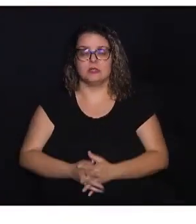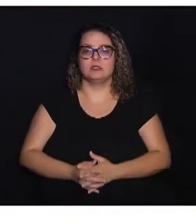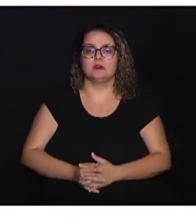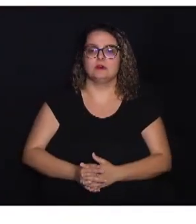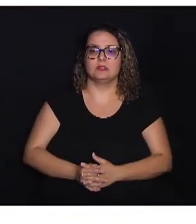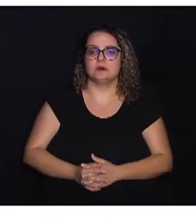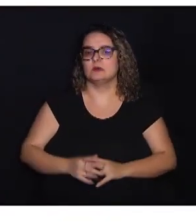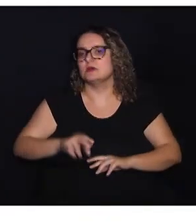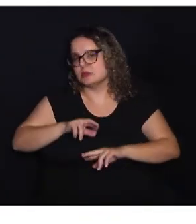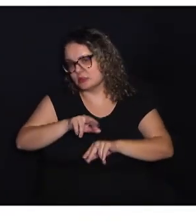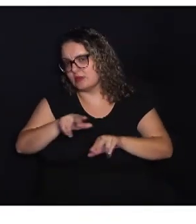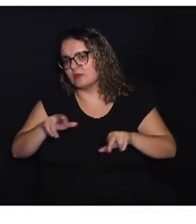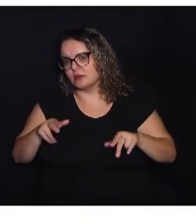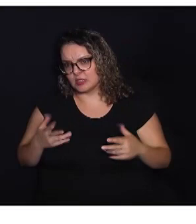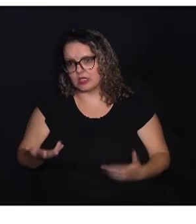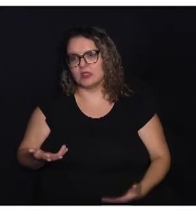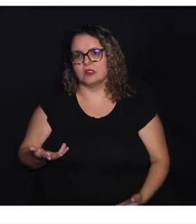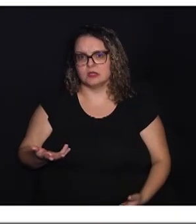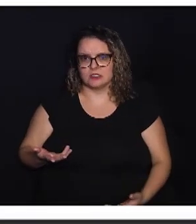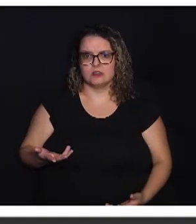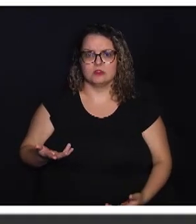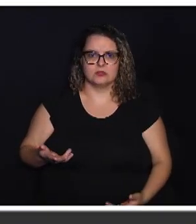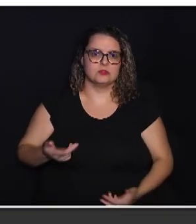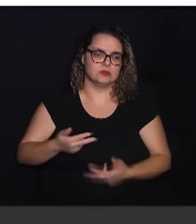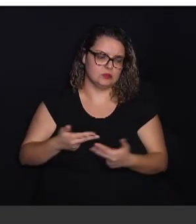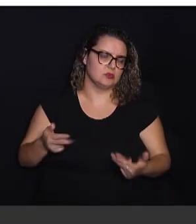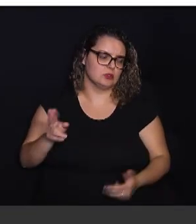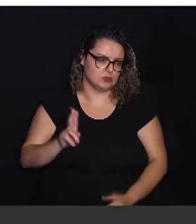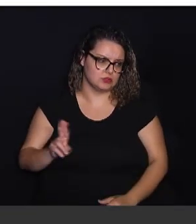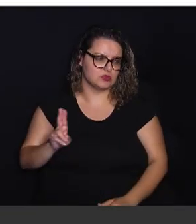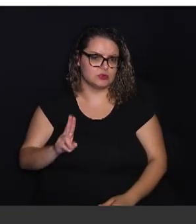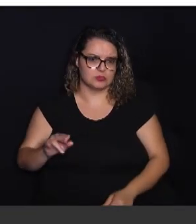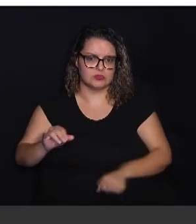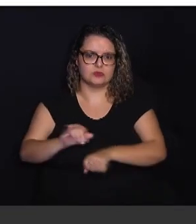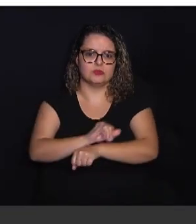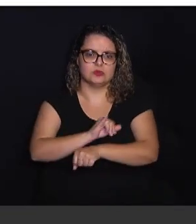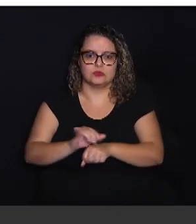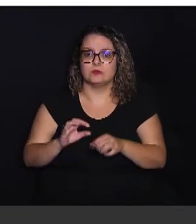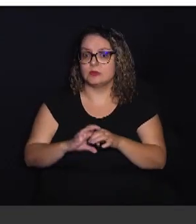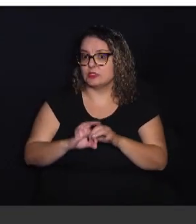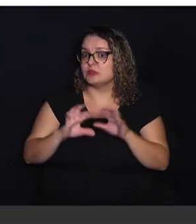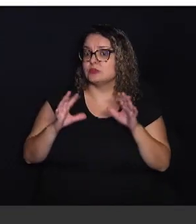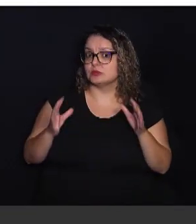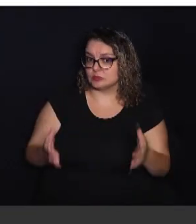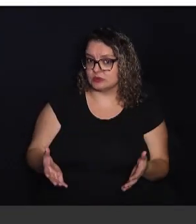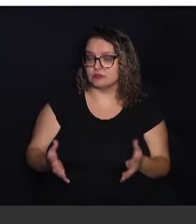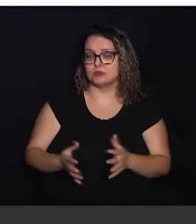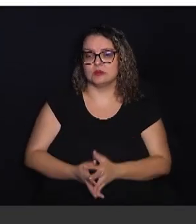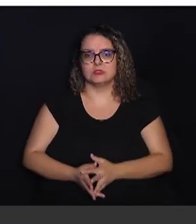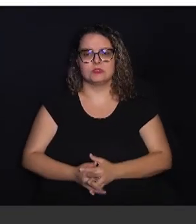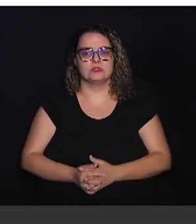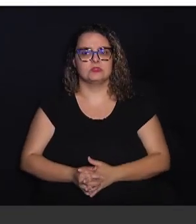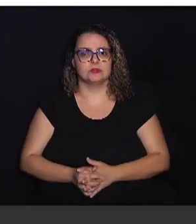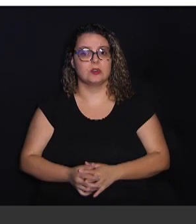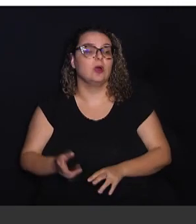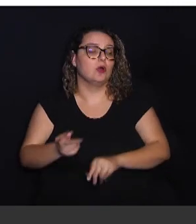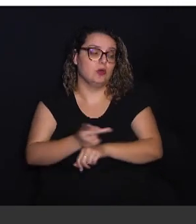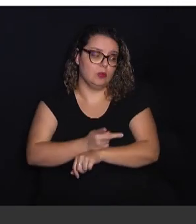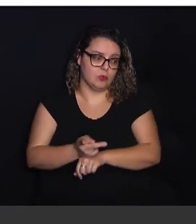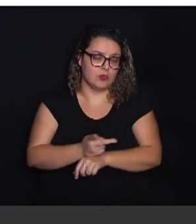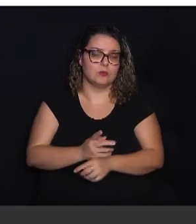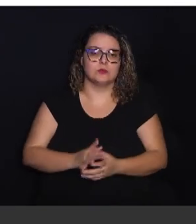muita coisa eu uso, sim. Essas ferramentas disponíveis, eu busco